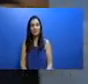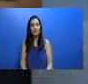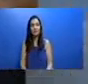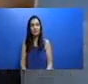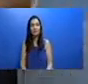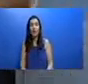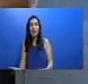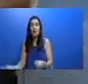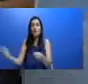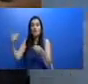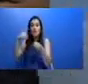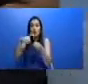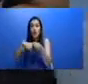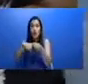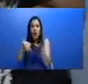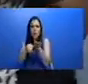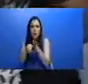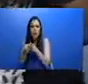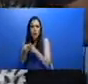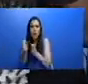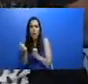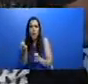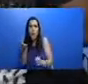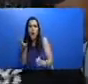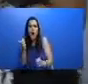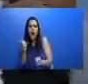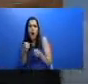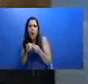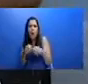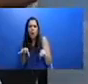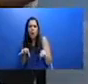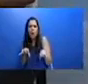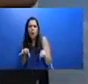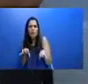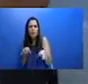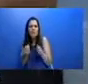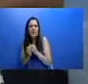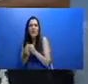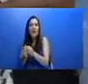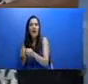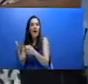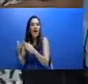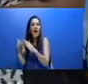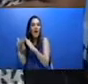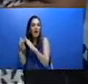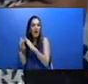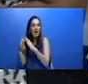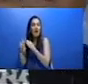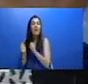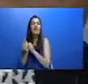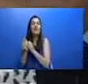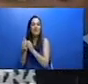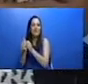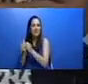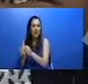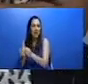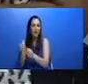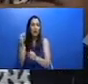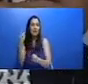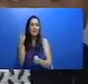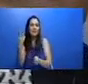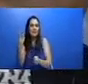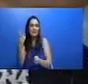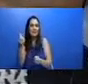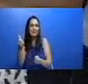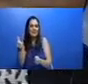volto lá na pergunta, quantos ovos eles levaram para casa? Eles levaram 36 ovos para casa, ou